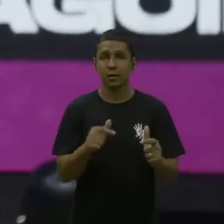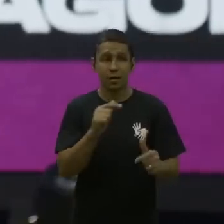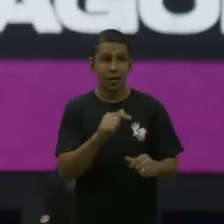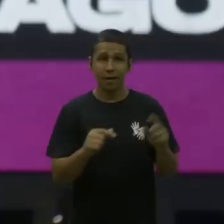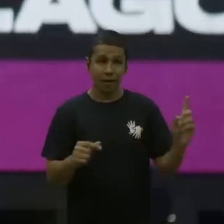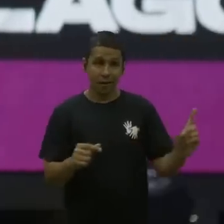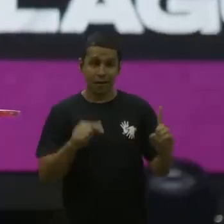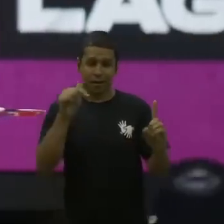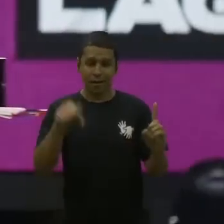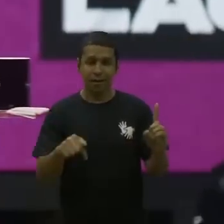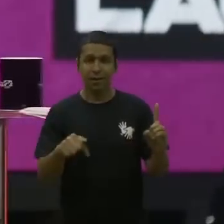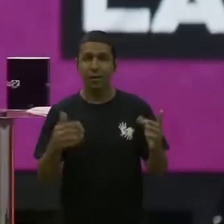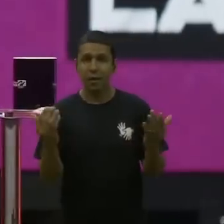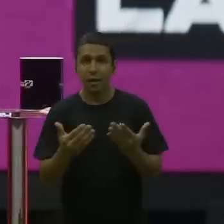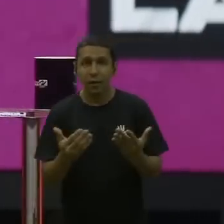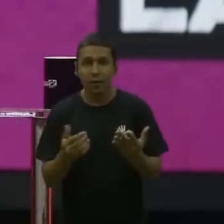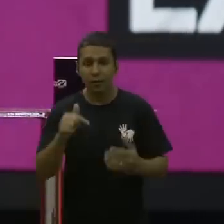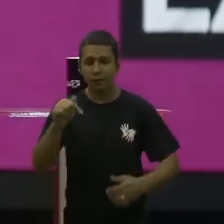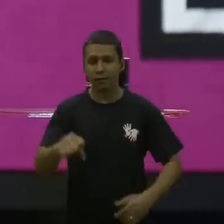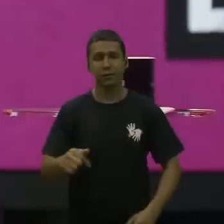terra.